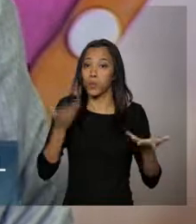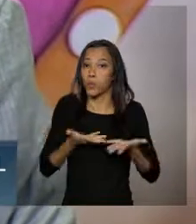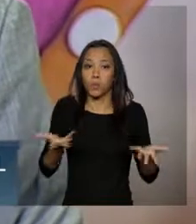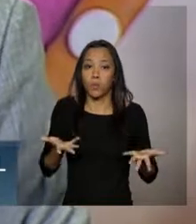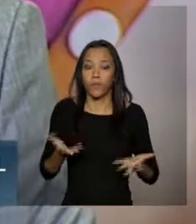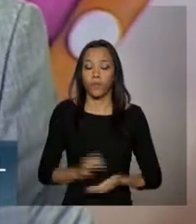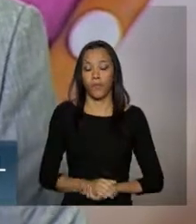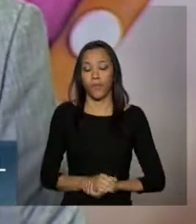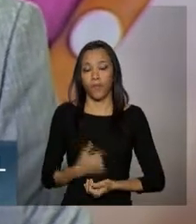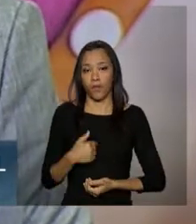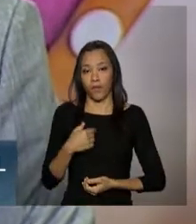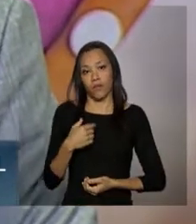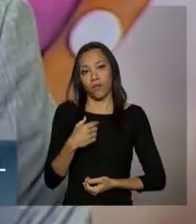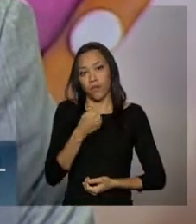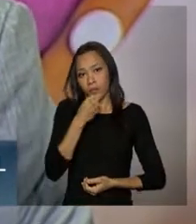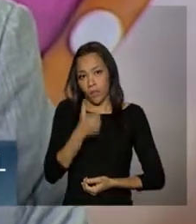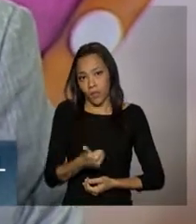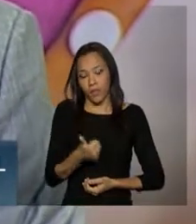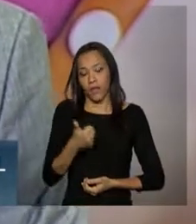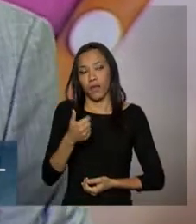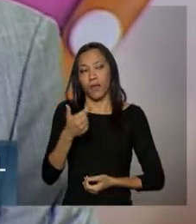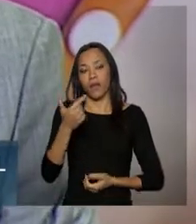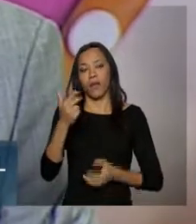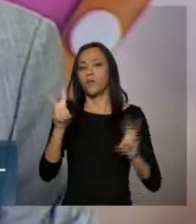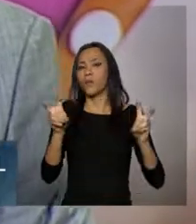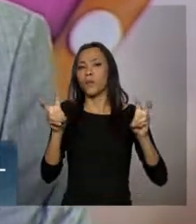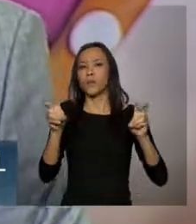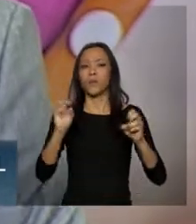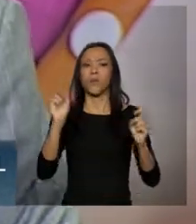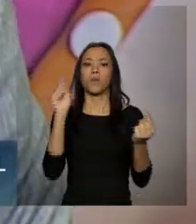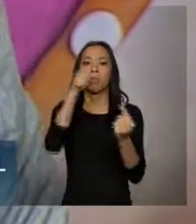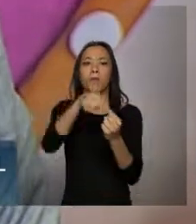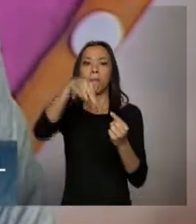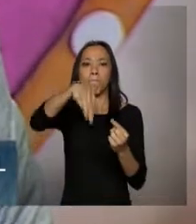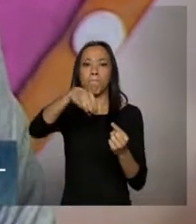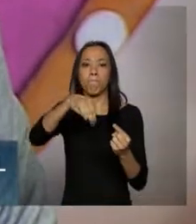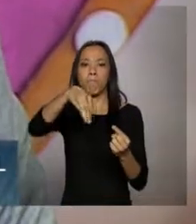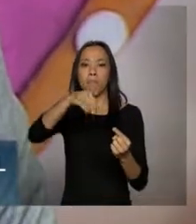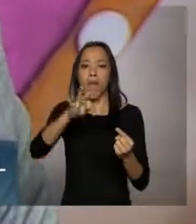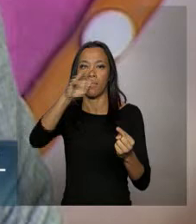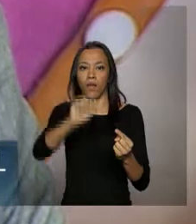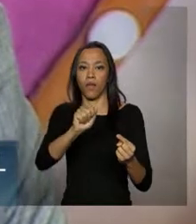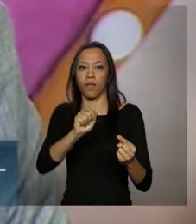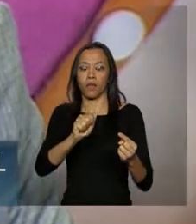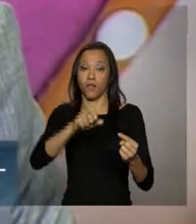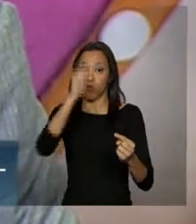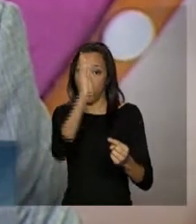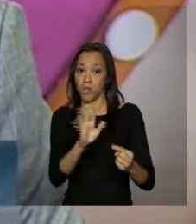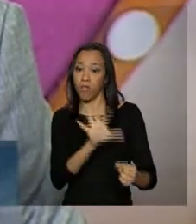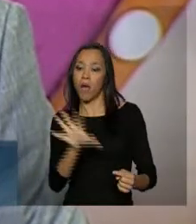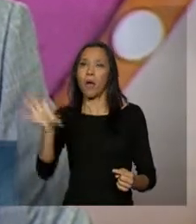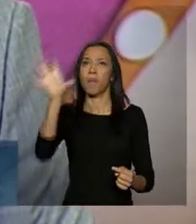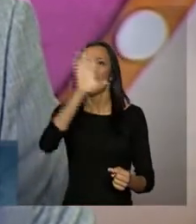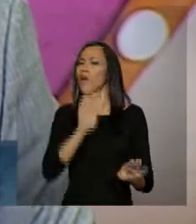rapidamente, em relação às metas regionais. As metas regionais são as mesmas que as metas